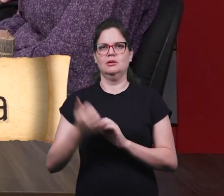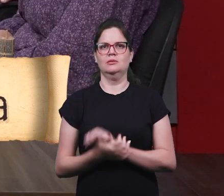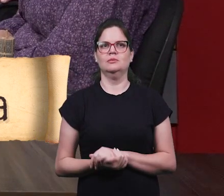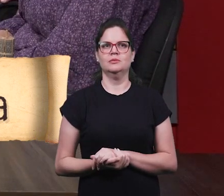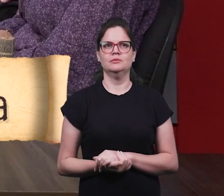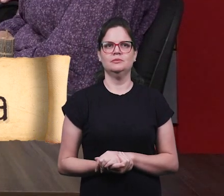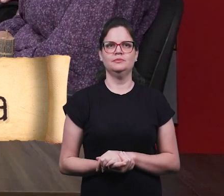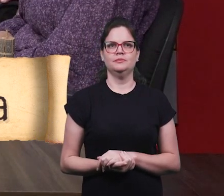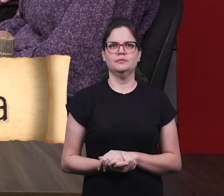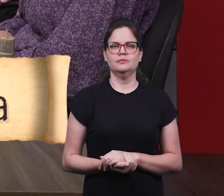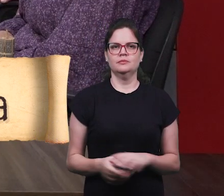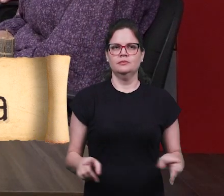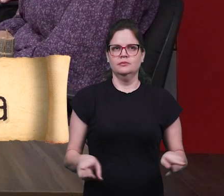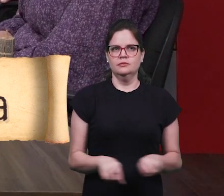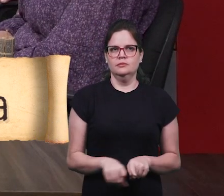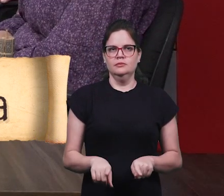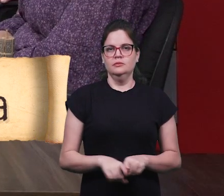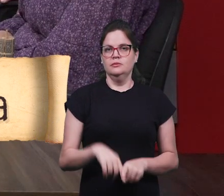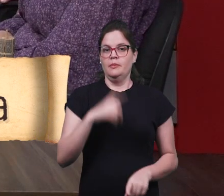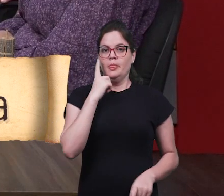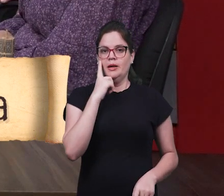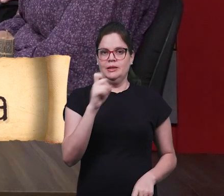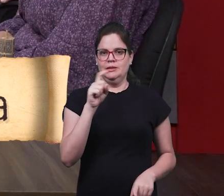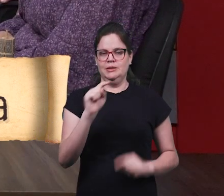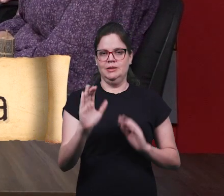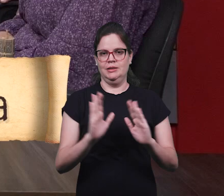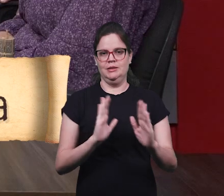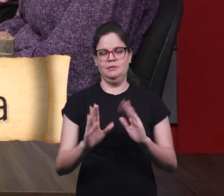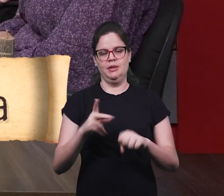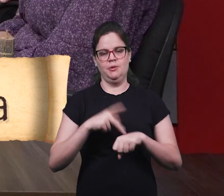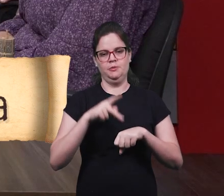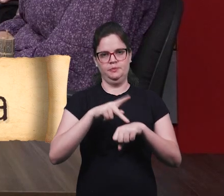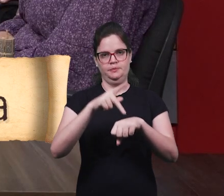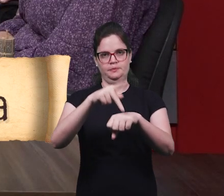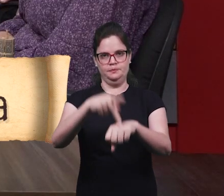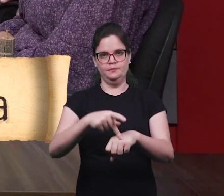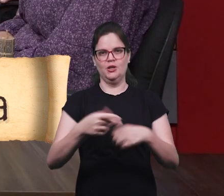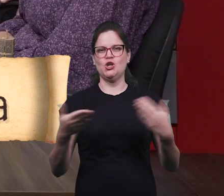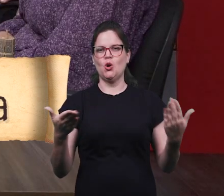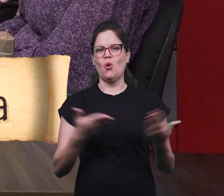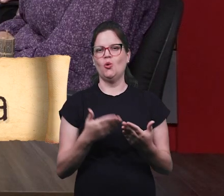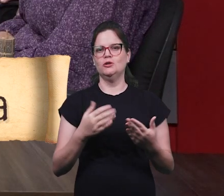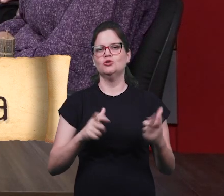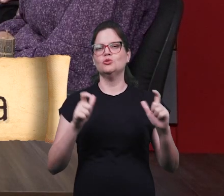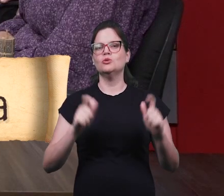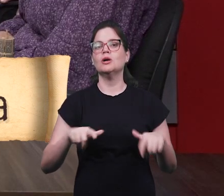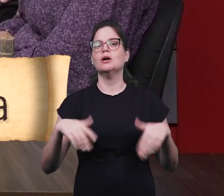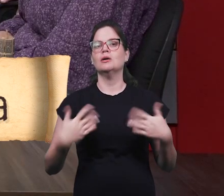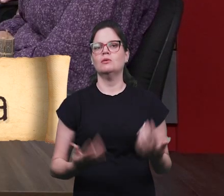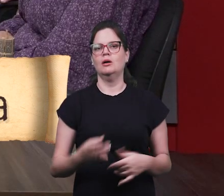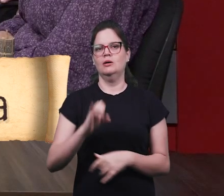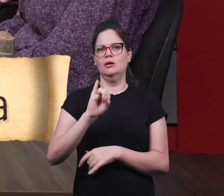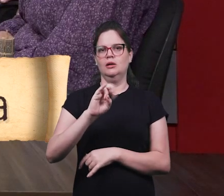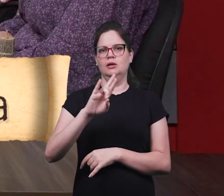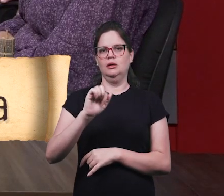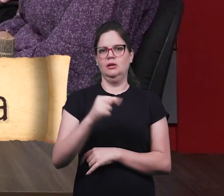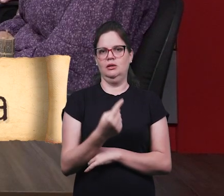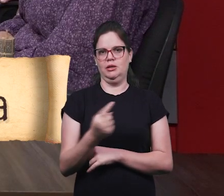né, o Medo-Persa, que é o atual Irã, que falou que era um